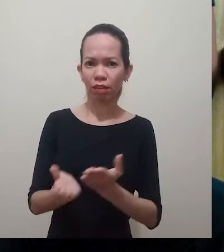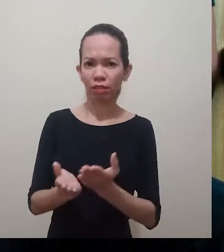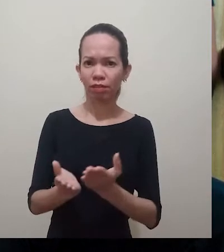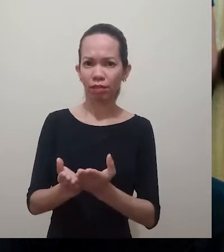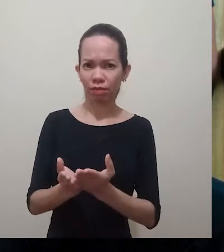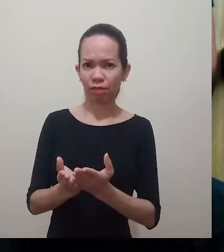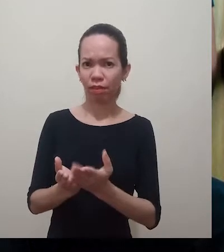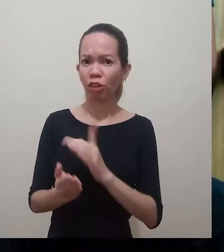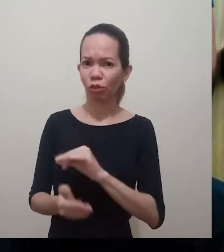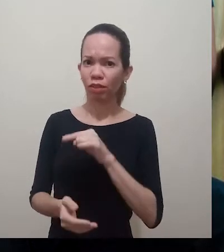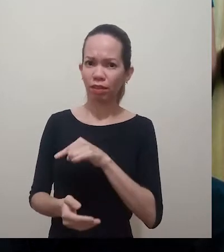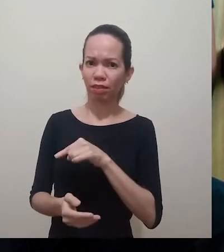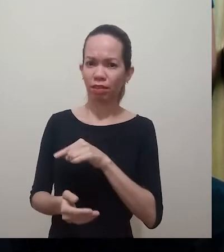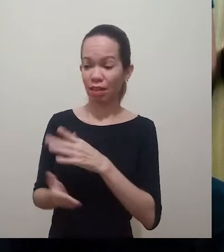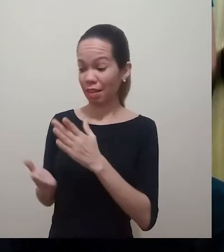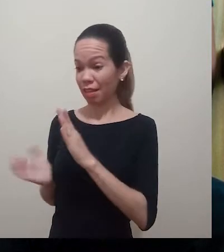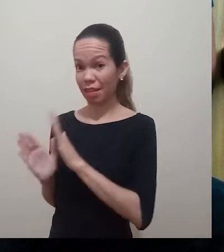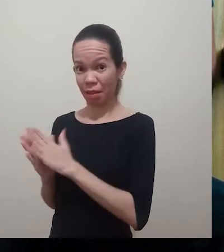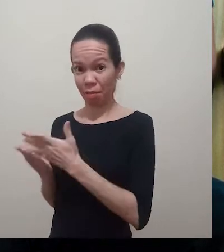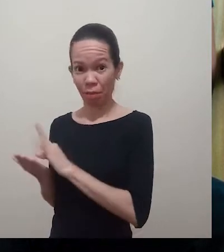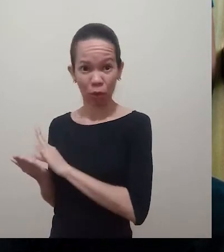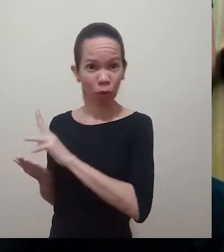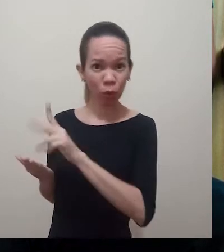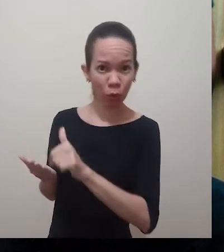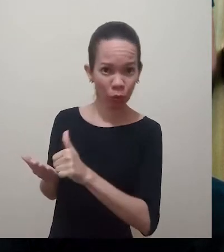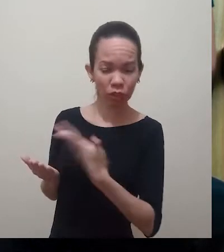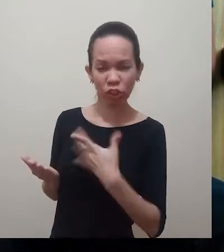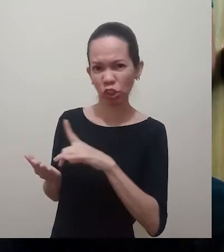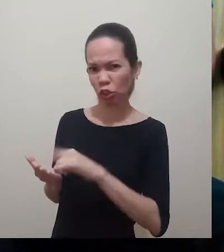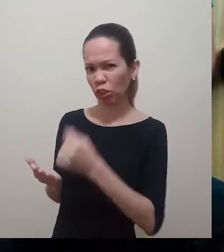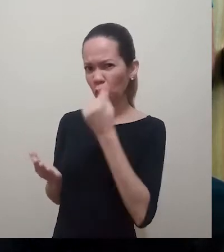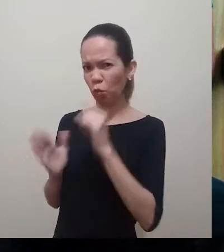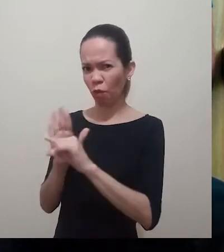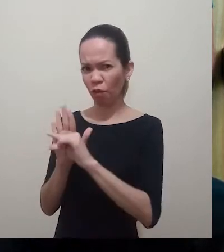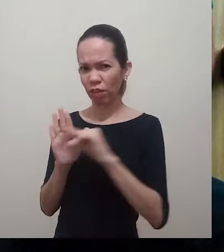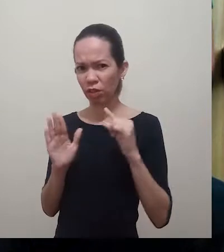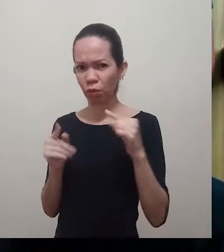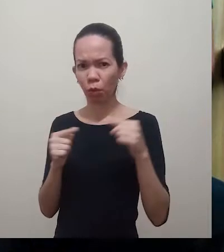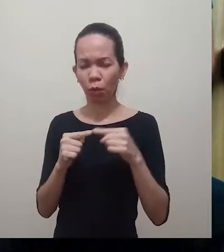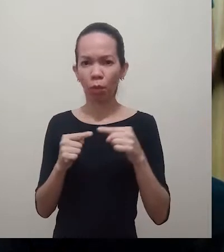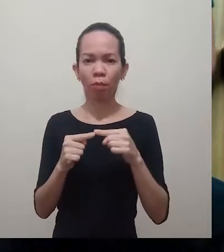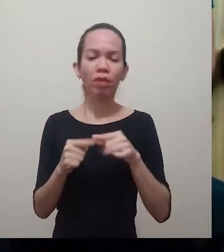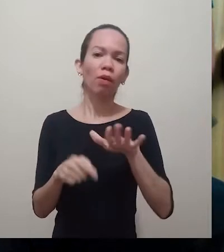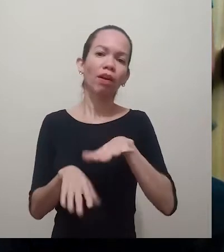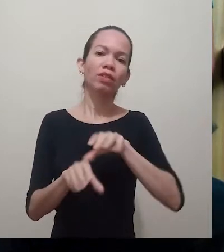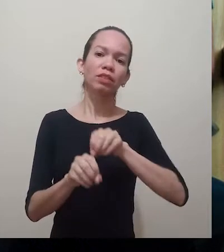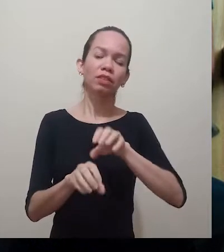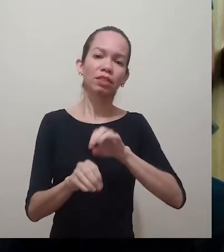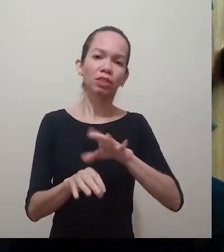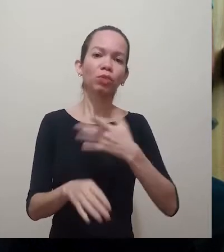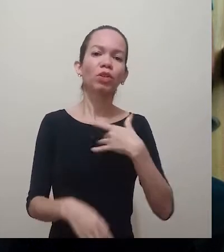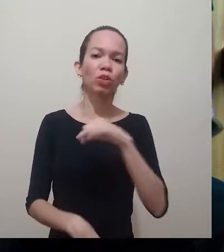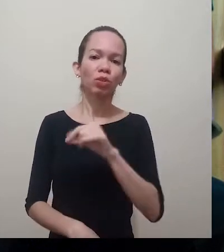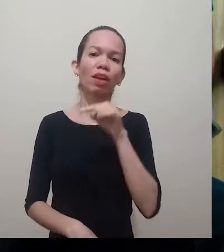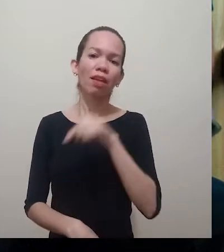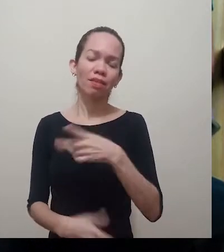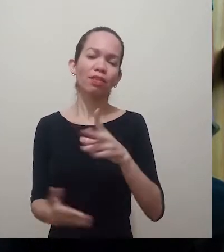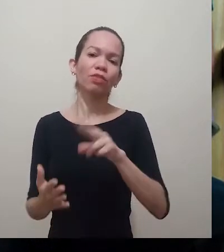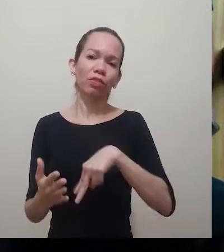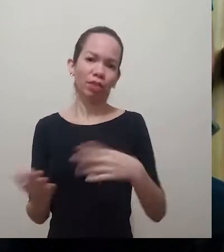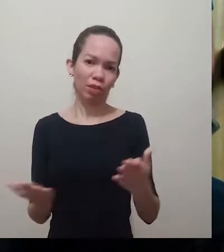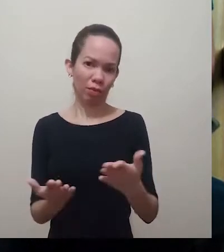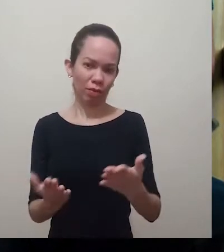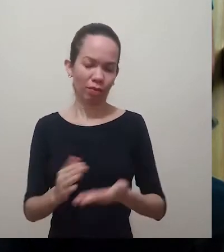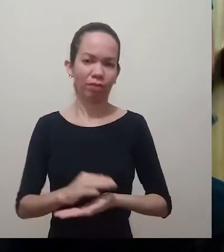toda a bíblia conversa que representasse a área de ensino ministério de ensino cristão eu mencionaria esse que eu vou